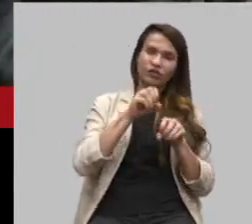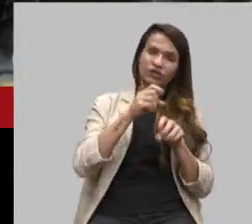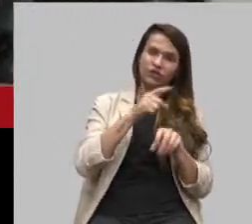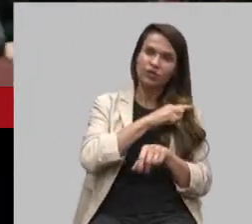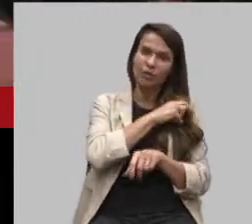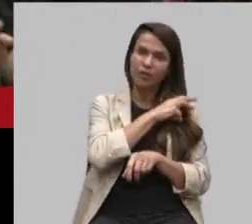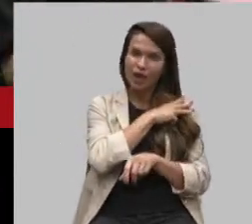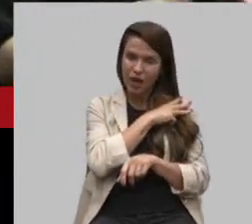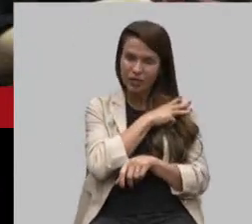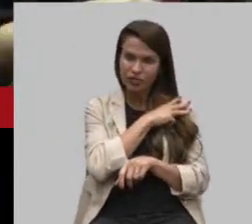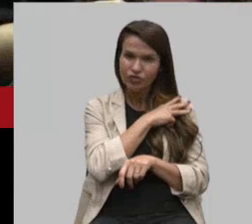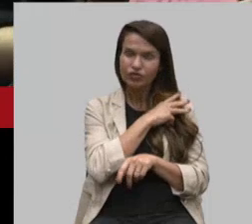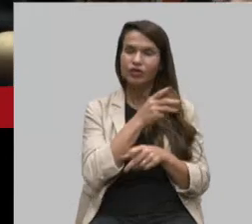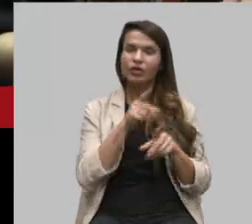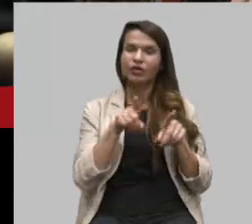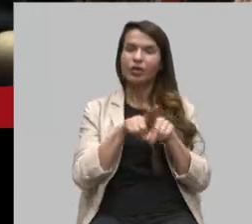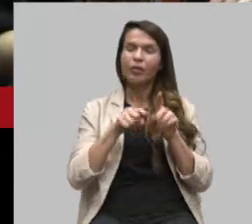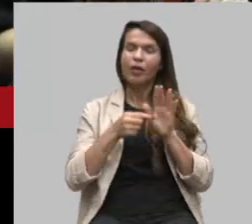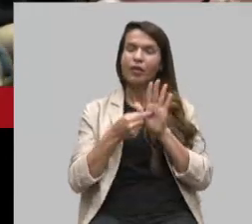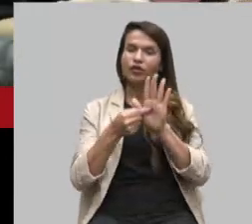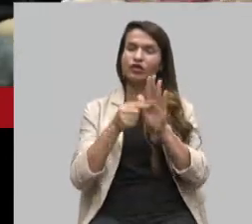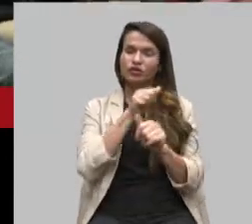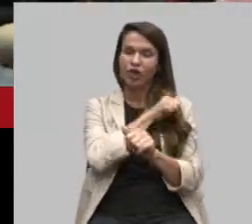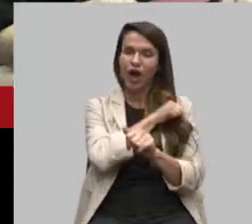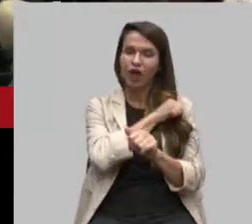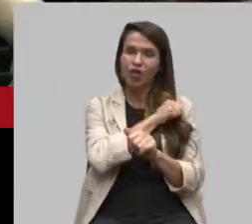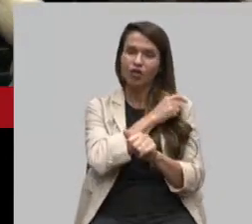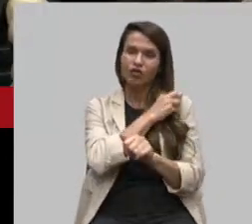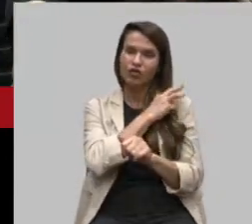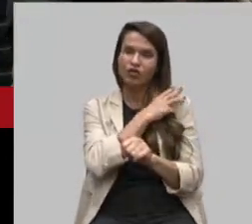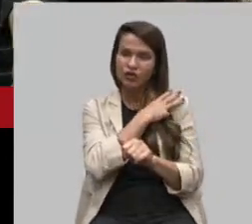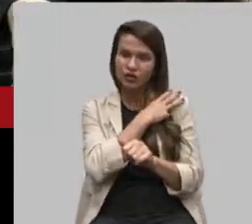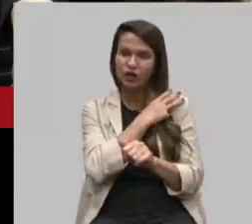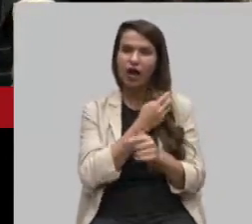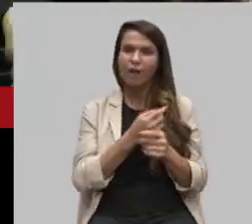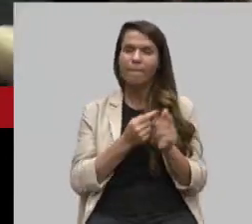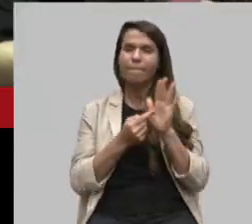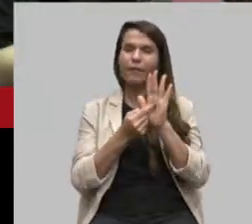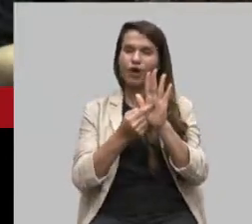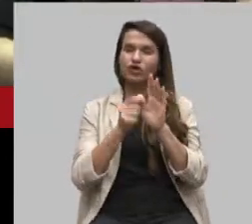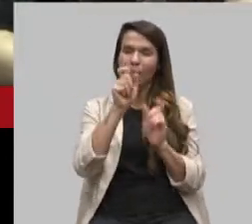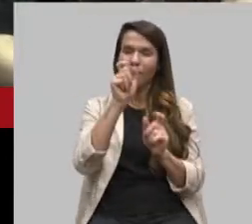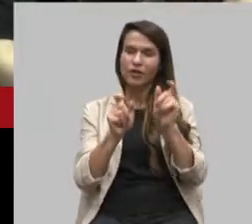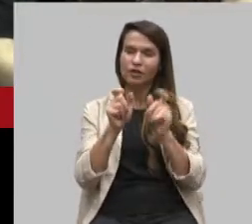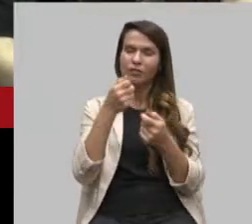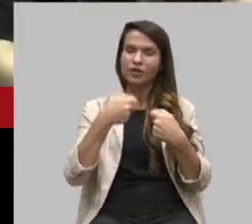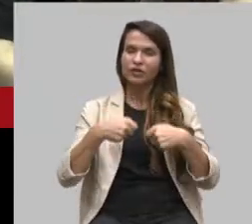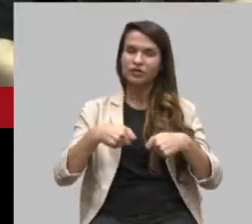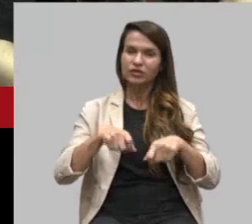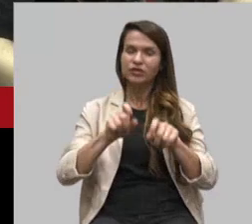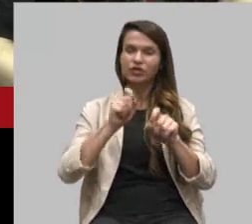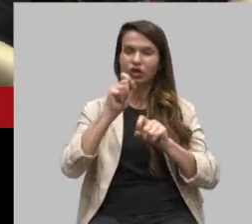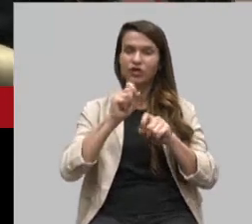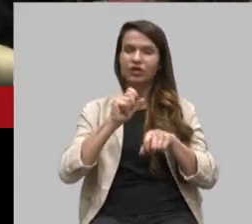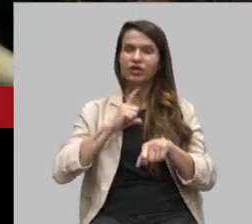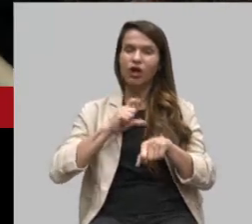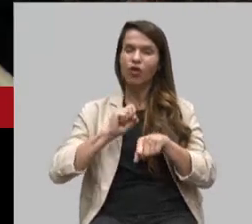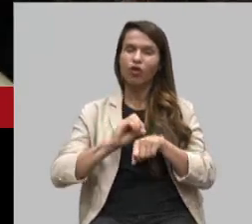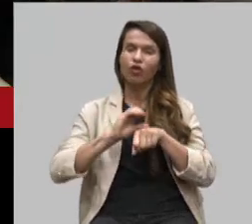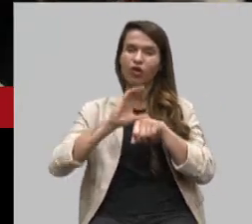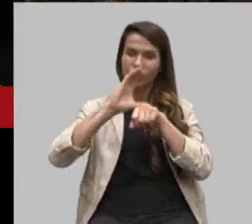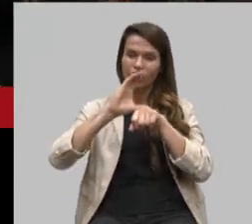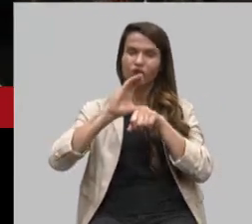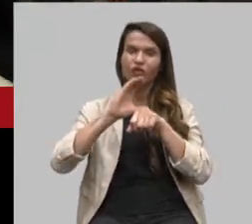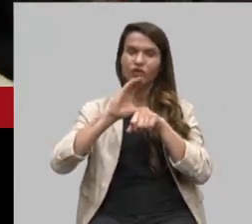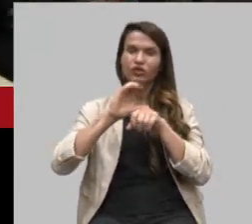colocado que os alunos de Ensino Médio são colocados como pessoas que precisariam vir com conhecimento de base para o ensino superior